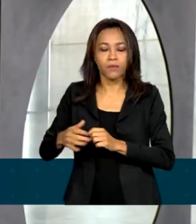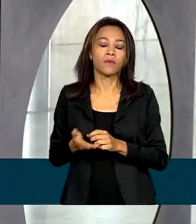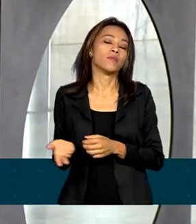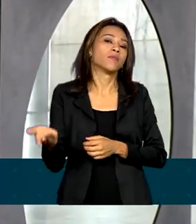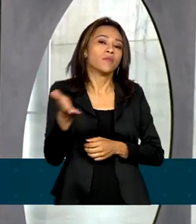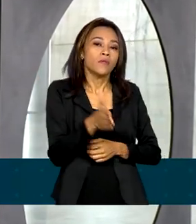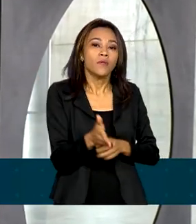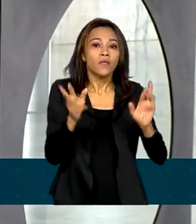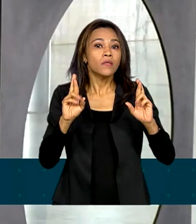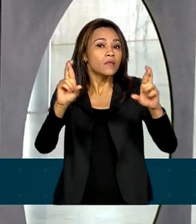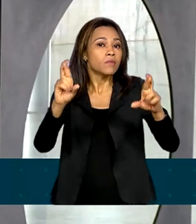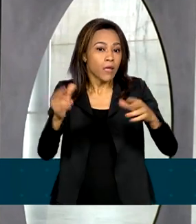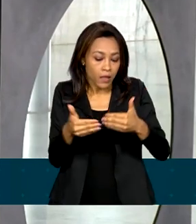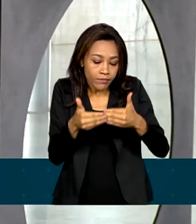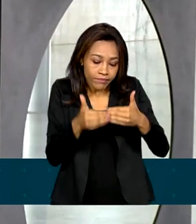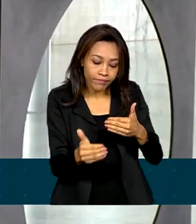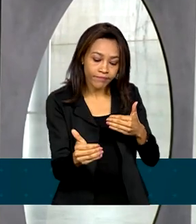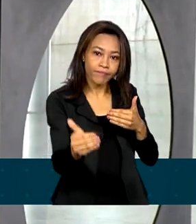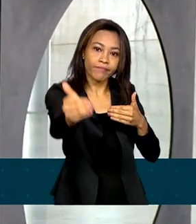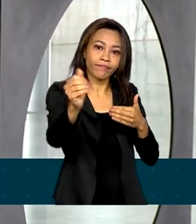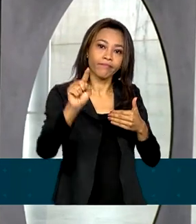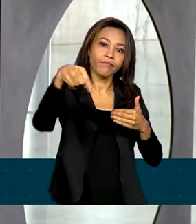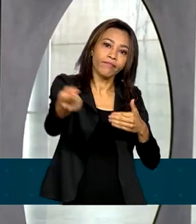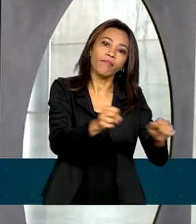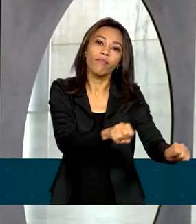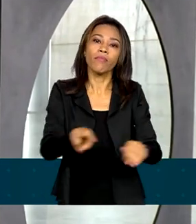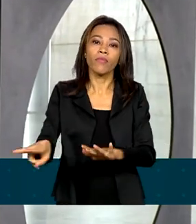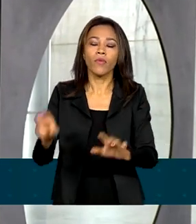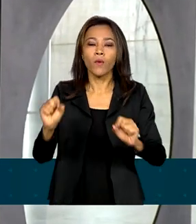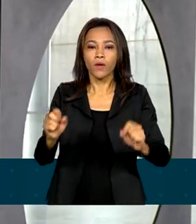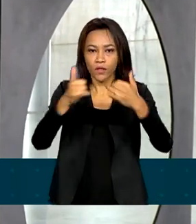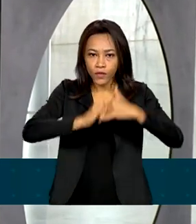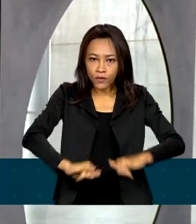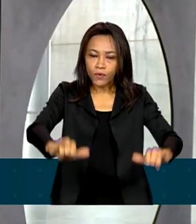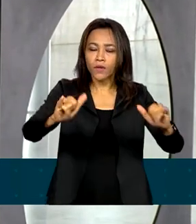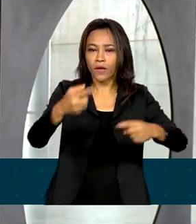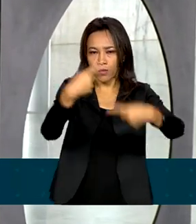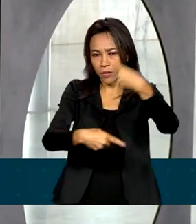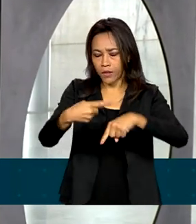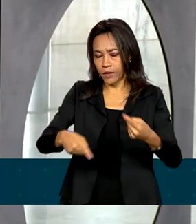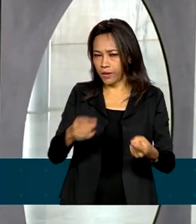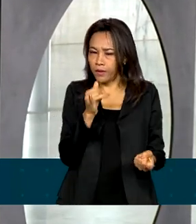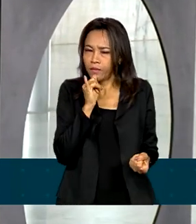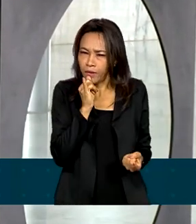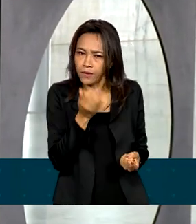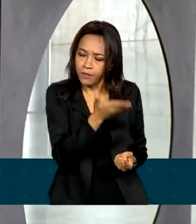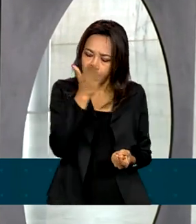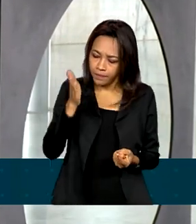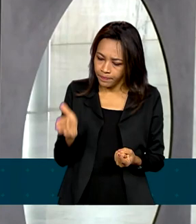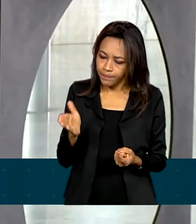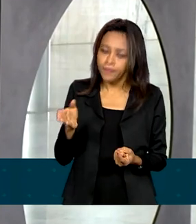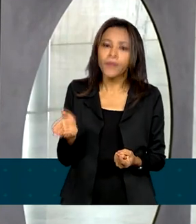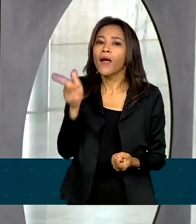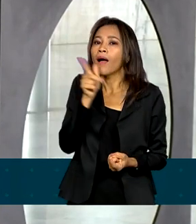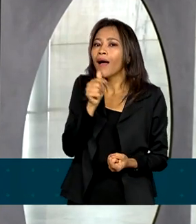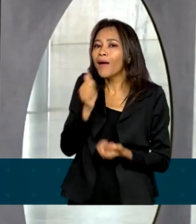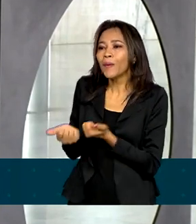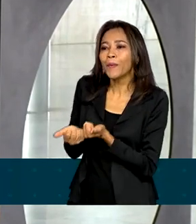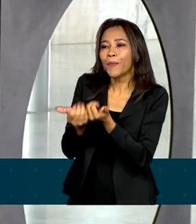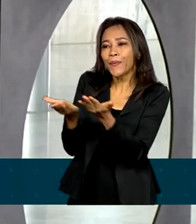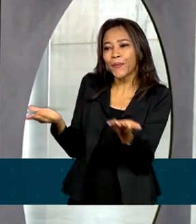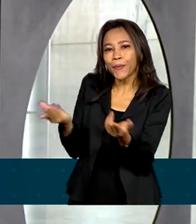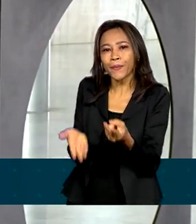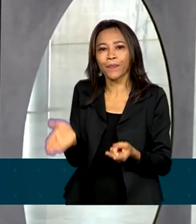expectativa é de, já na próxima semana, relançar políticas públicas como, por exemplo, Água para Todos,